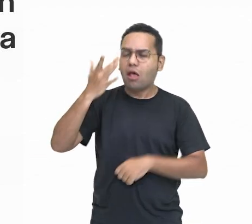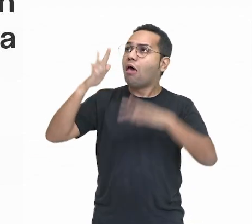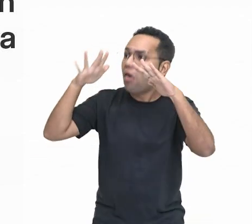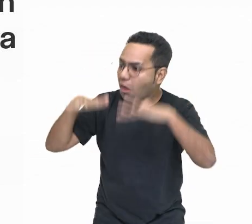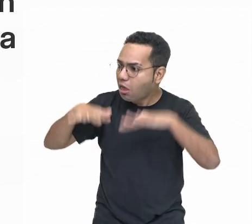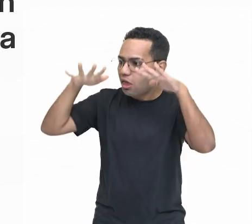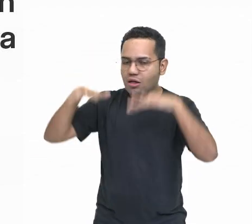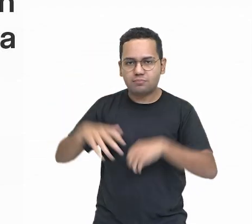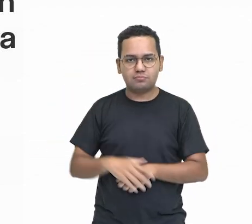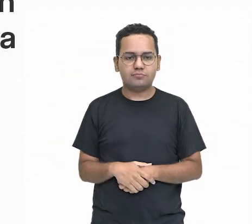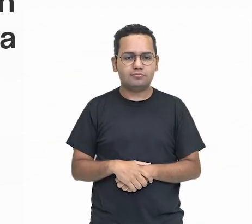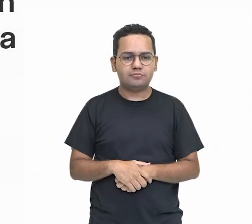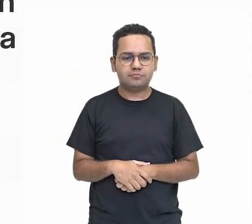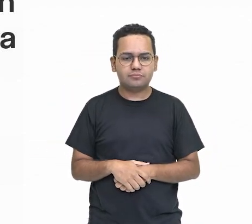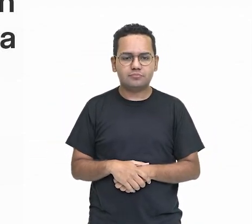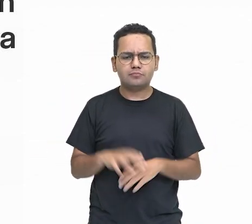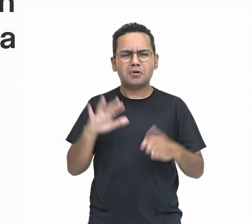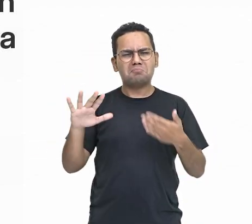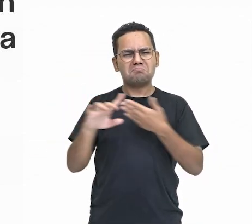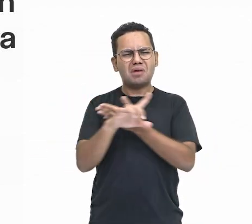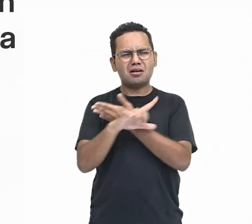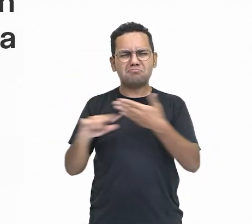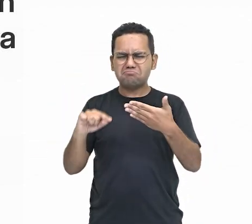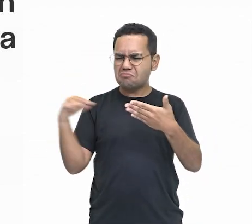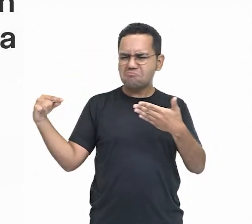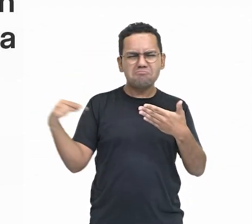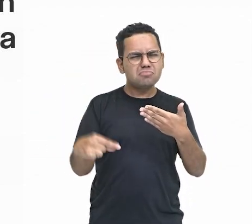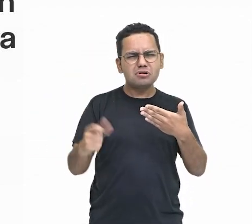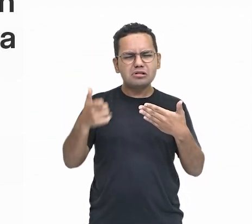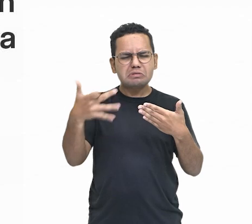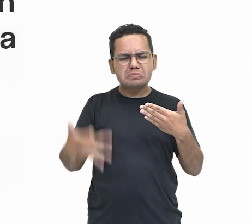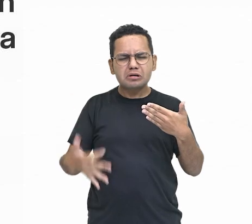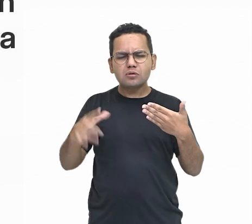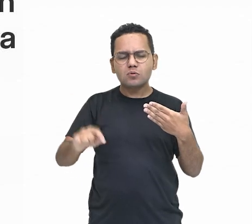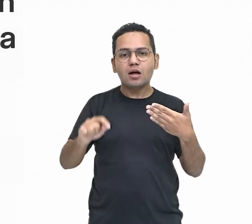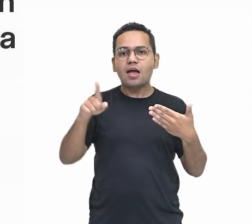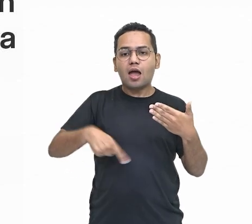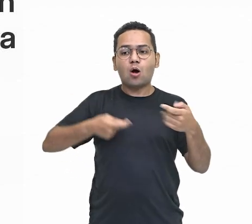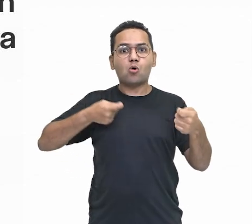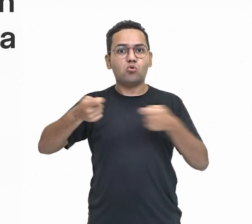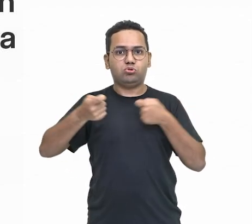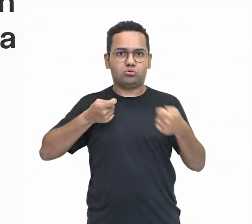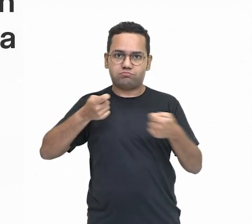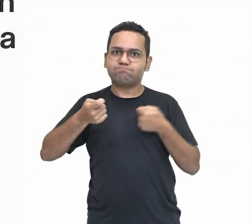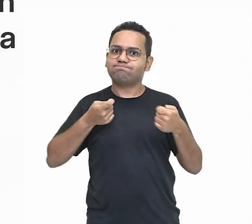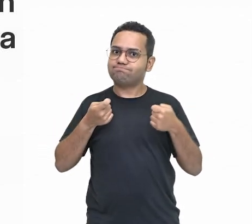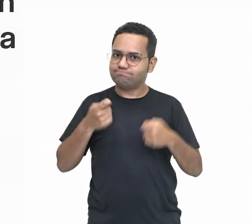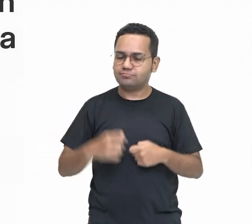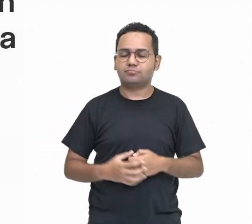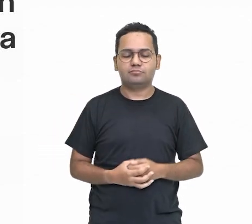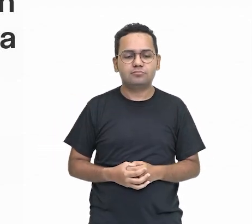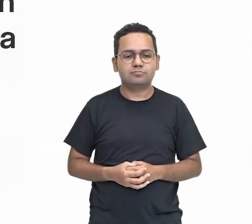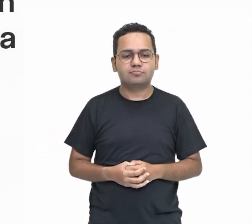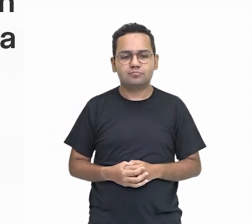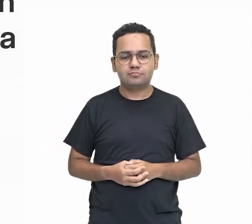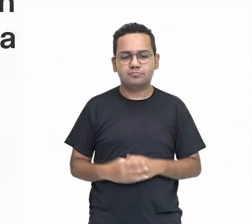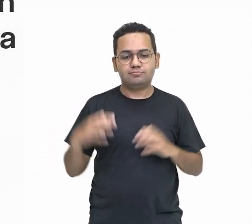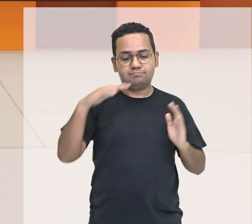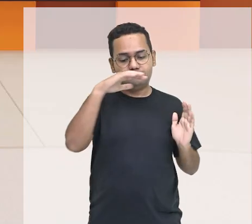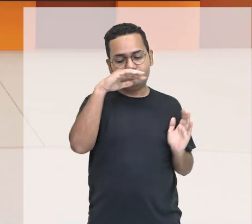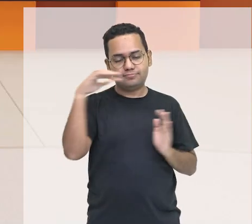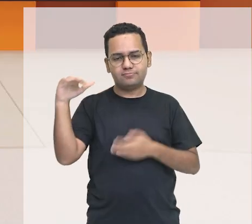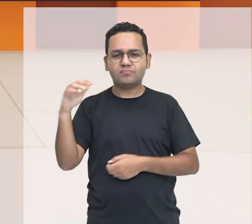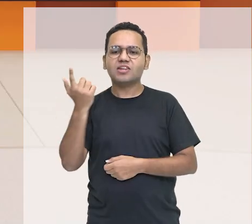Weber chama o exercício legítimo do poder de dominação. E aí, nós vamos ver alguns tipos